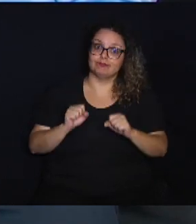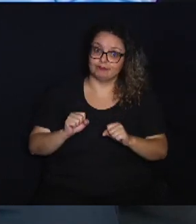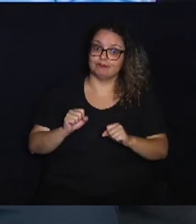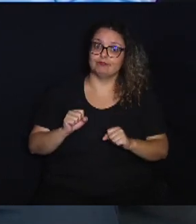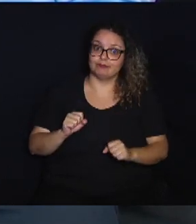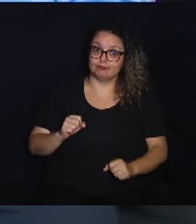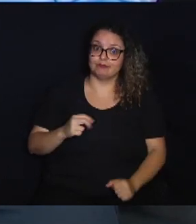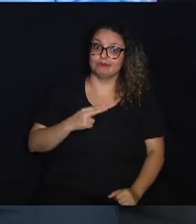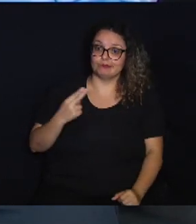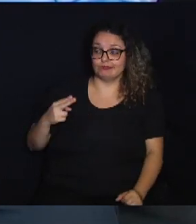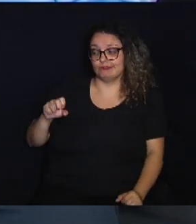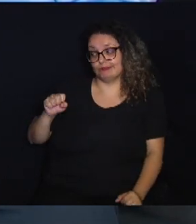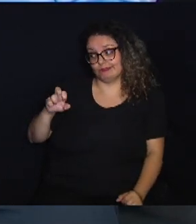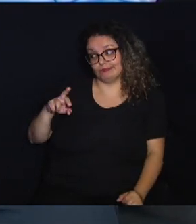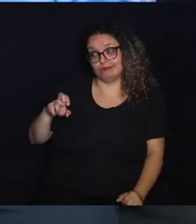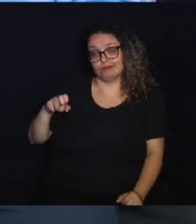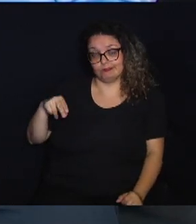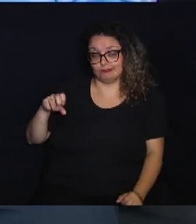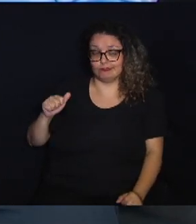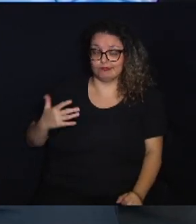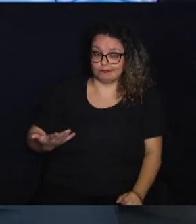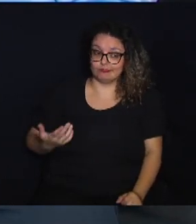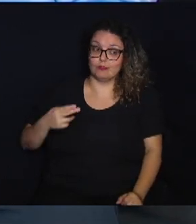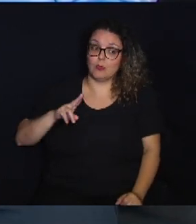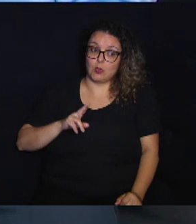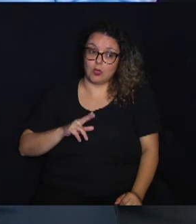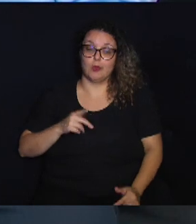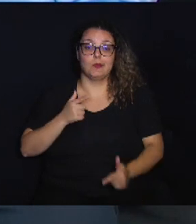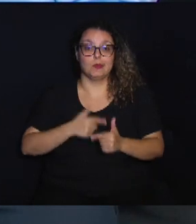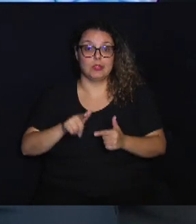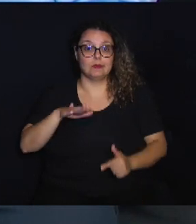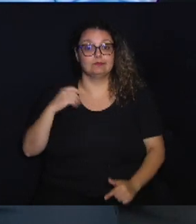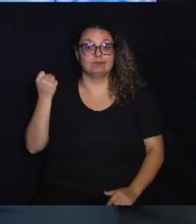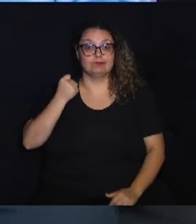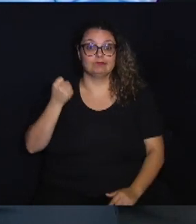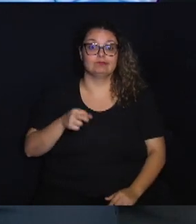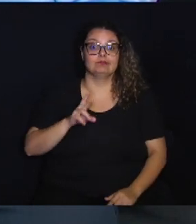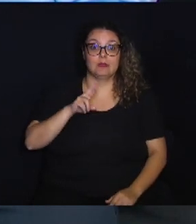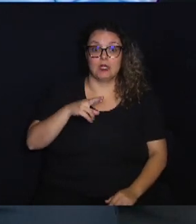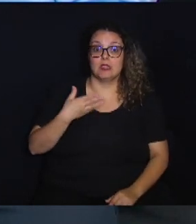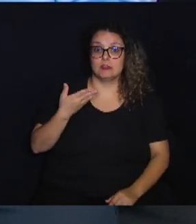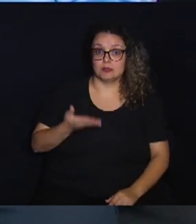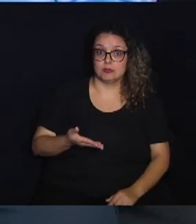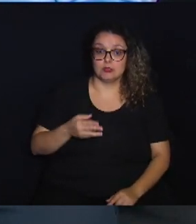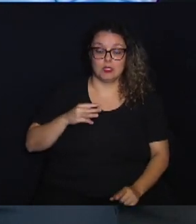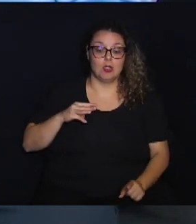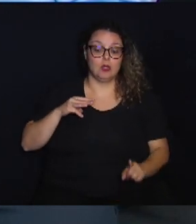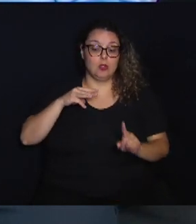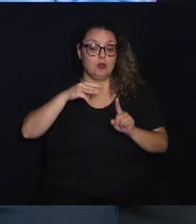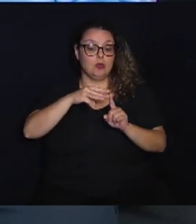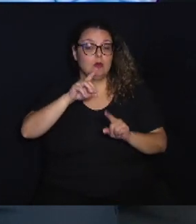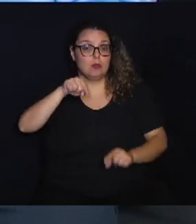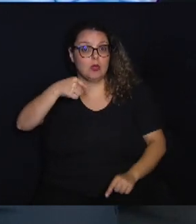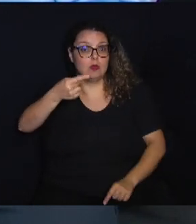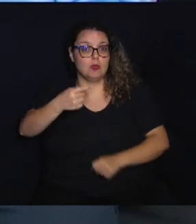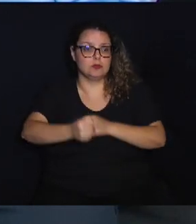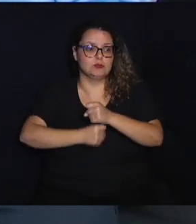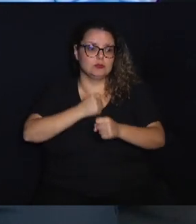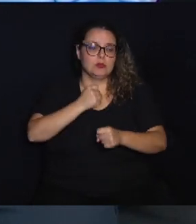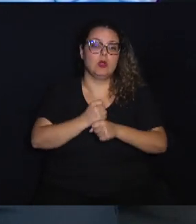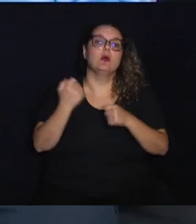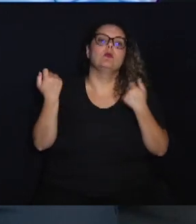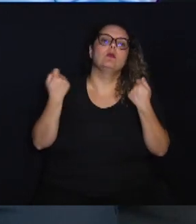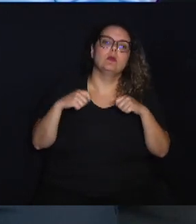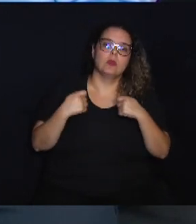nome ir para o Serasa ou ter problemas mais graves em função disso. Então, as metas para o próximo ano